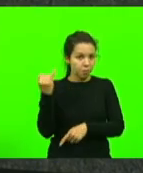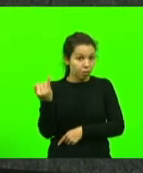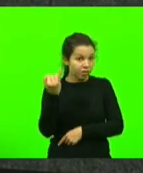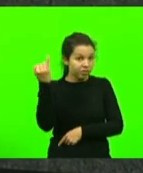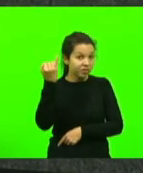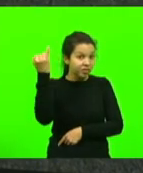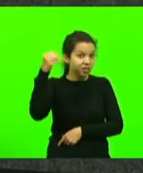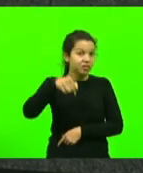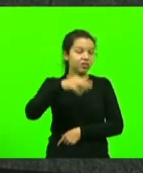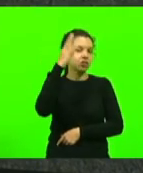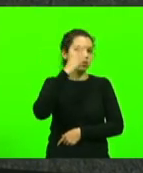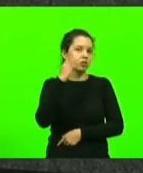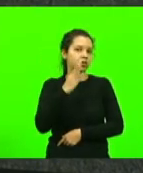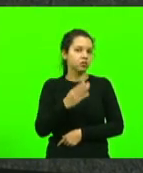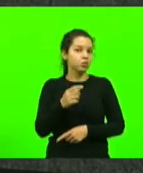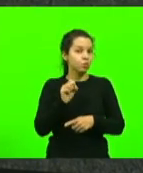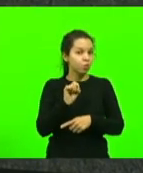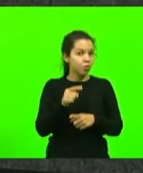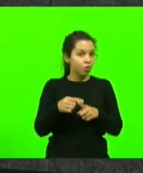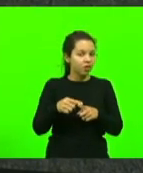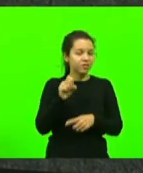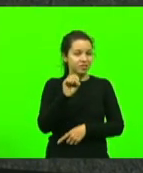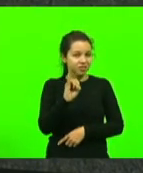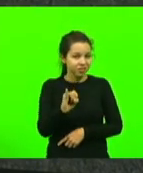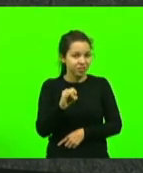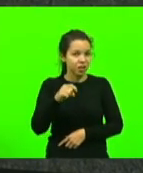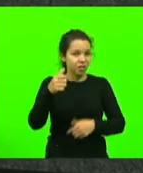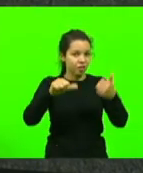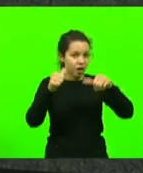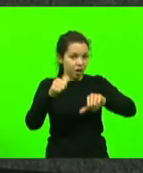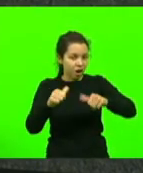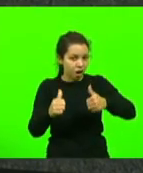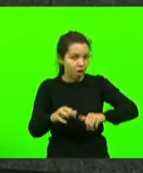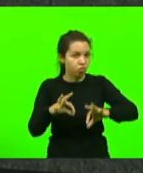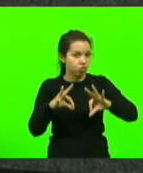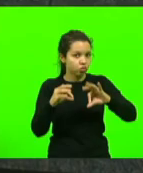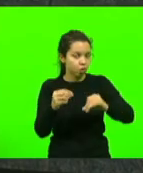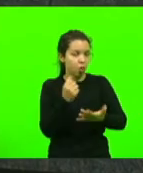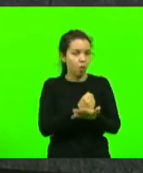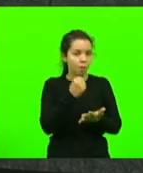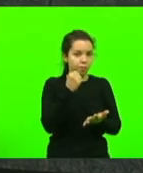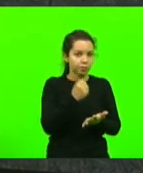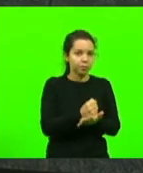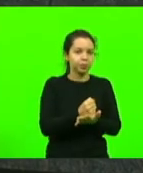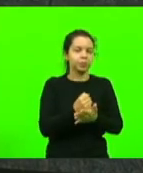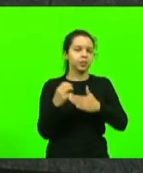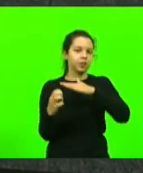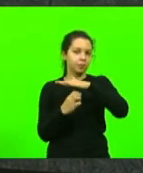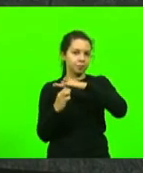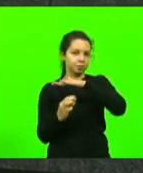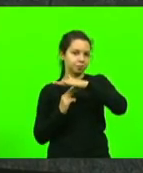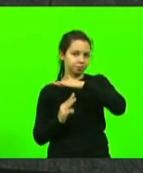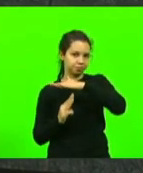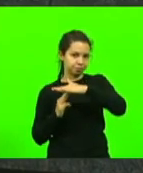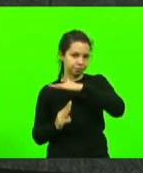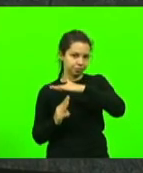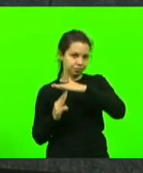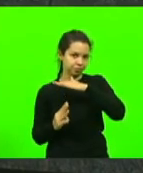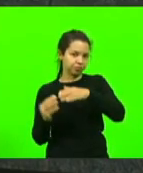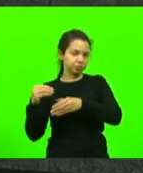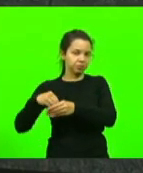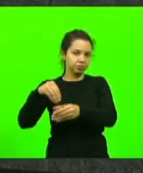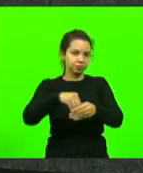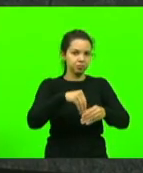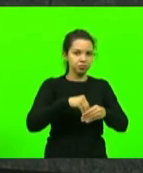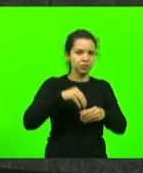porque se a gente avaliar todos os contratos das empresas terceirizadas que que estão dentro das instituições